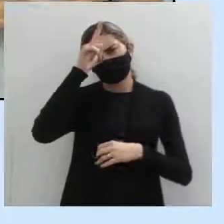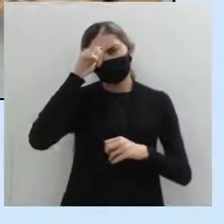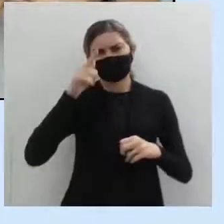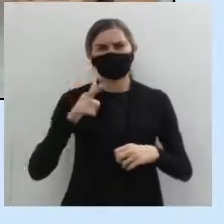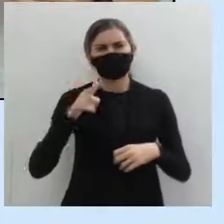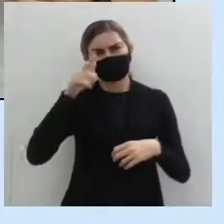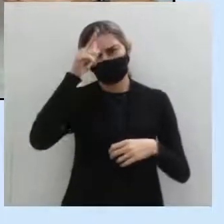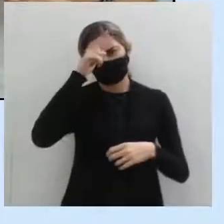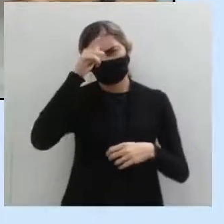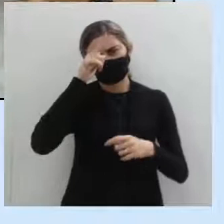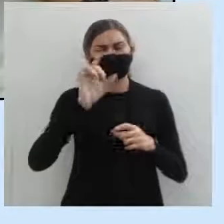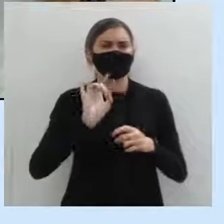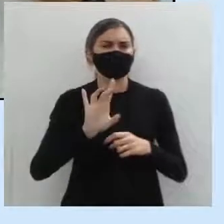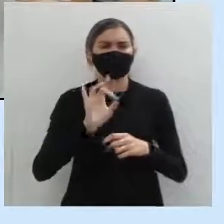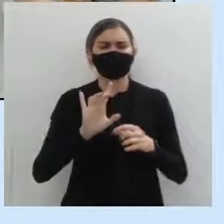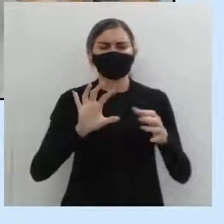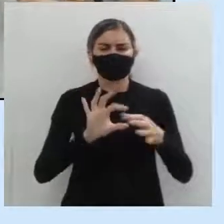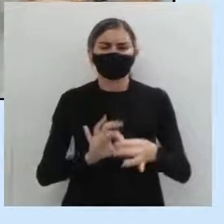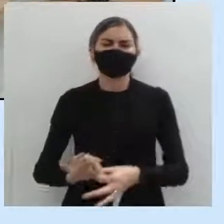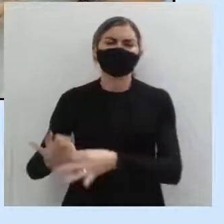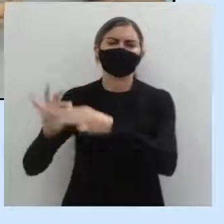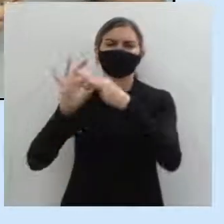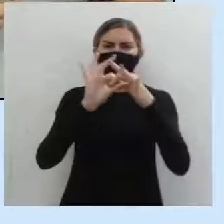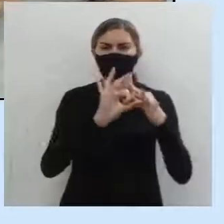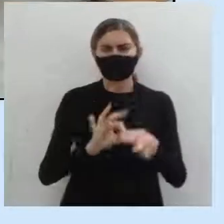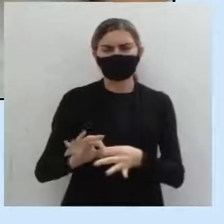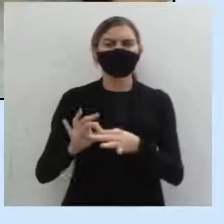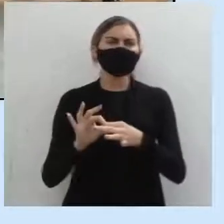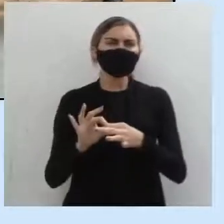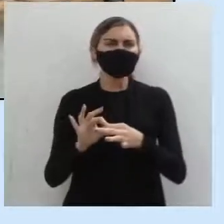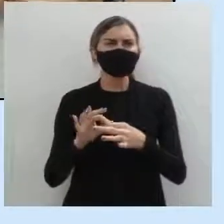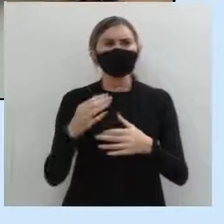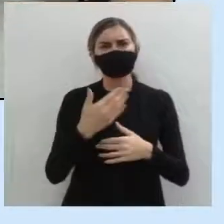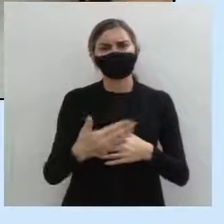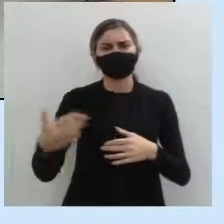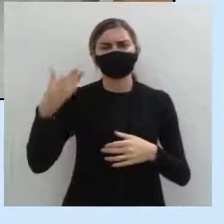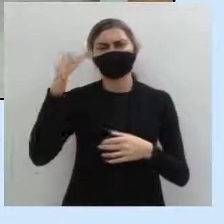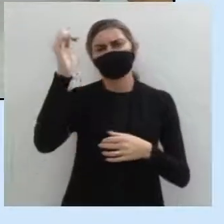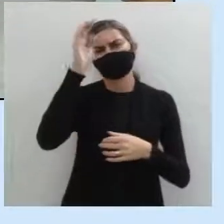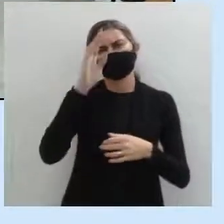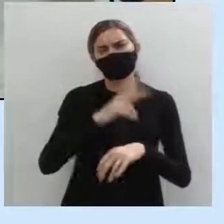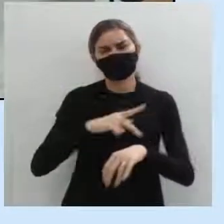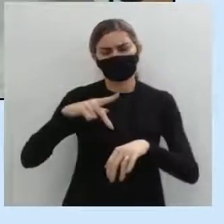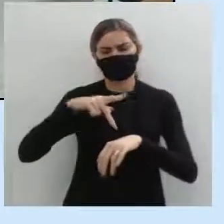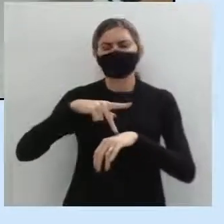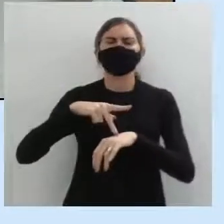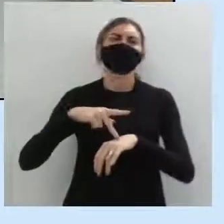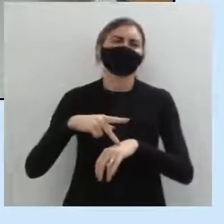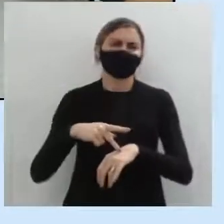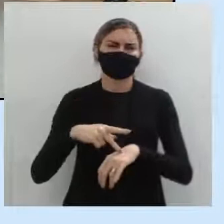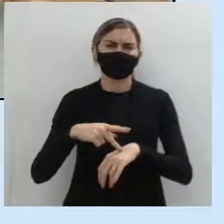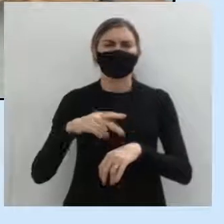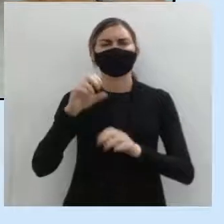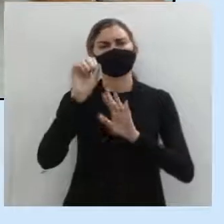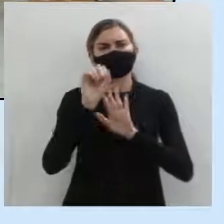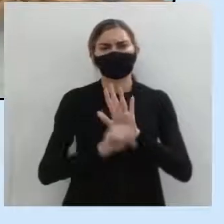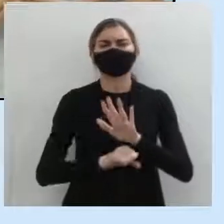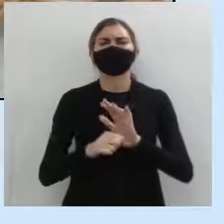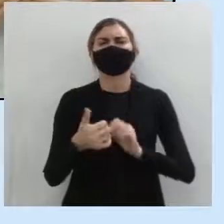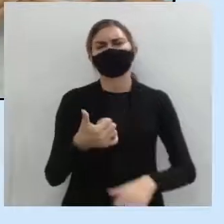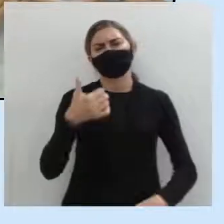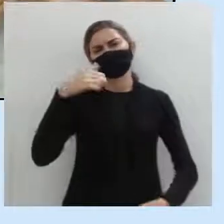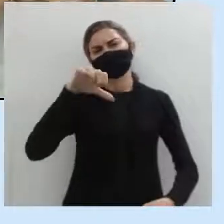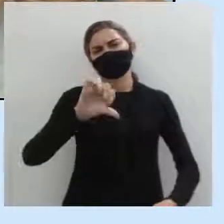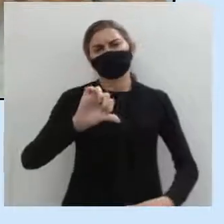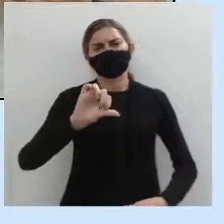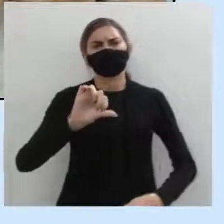A Alemanha só será unificada, a Alemanha só se tornará uma nação, um país, no século